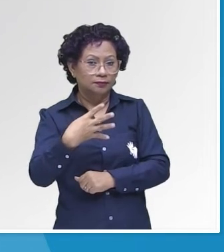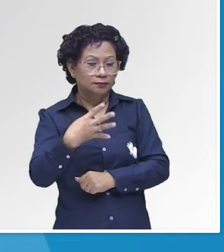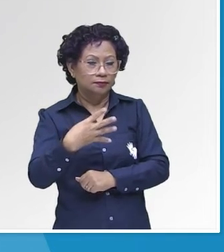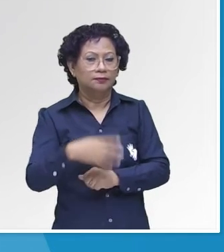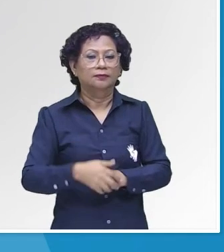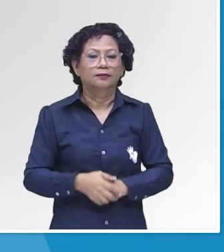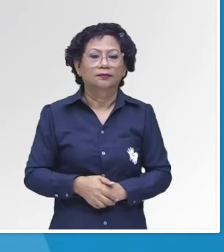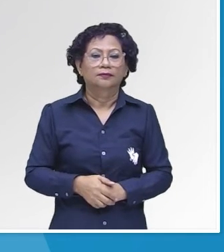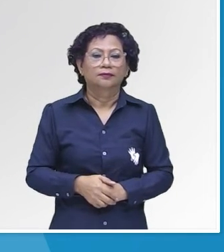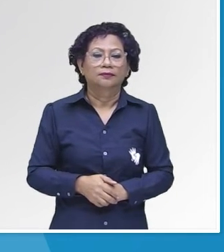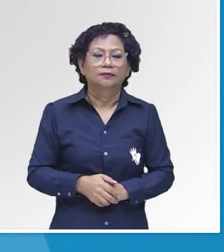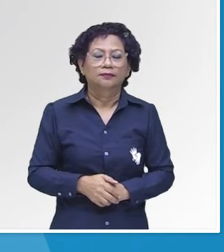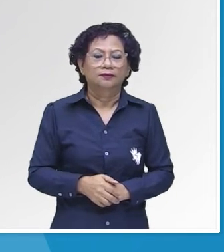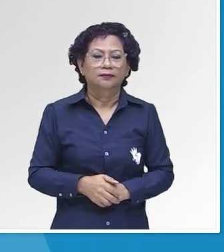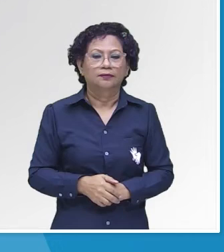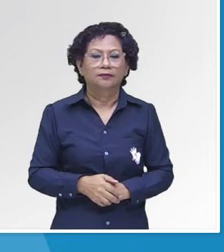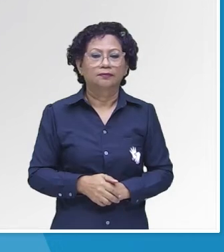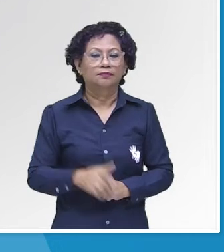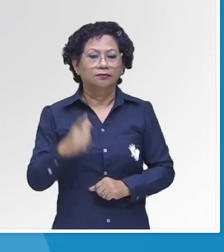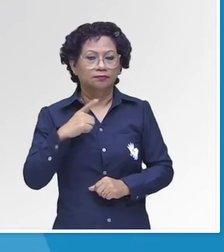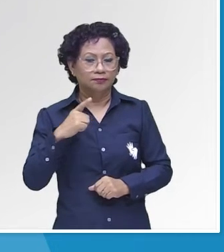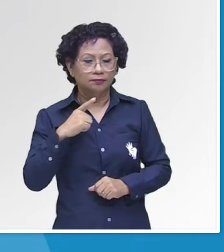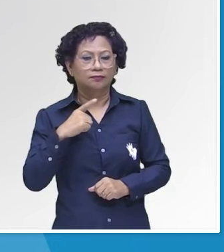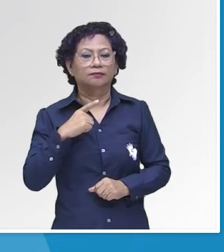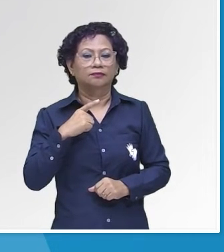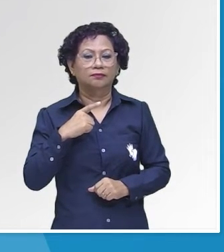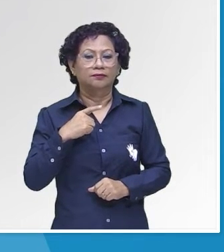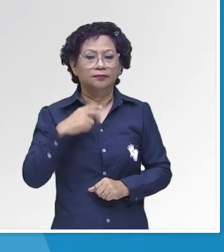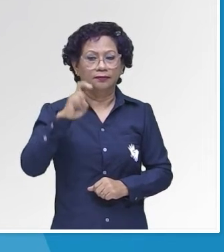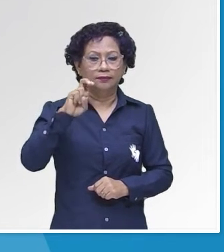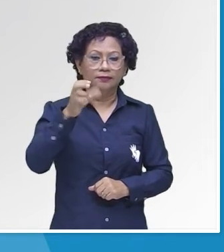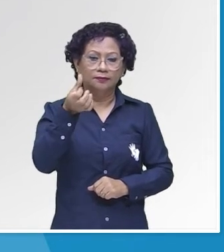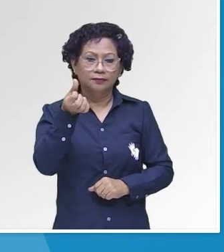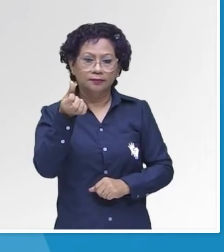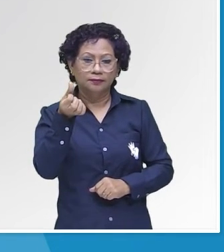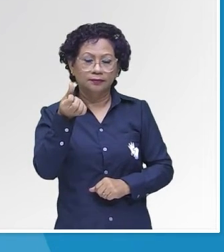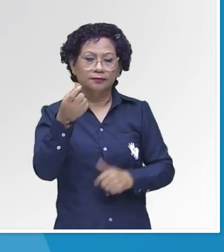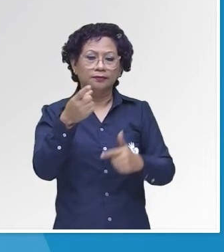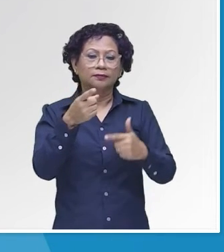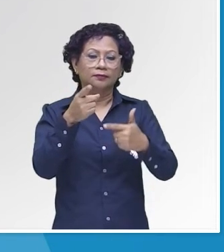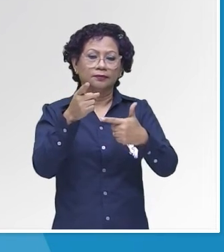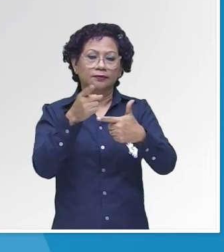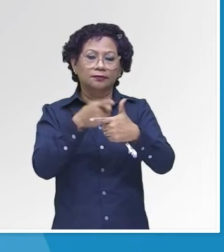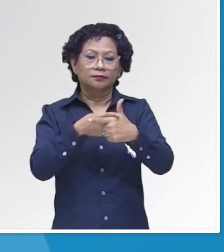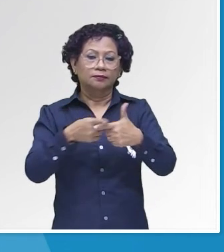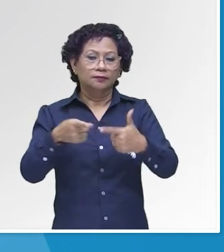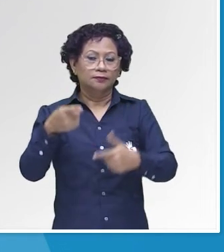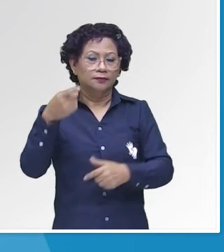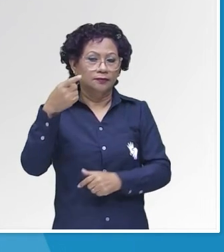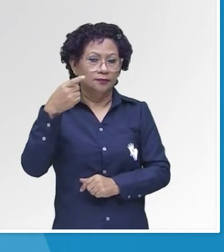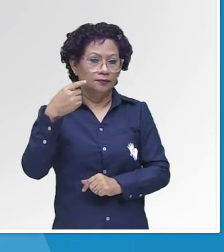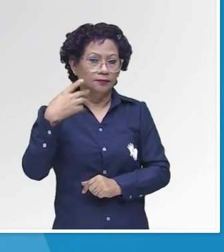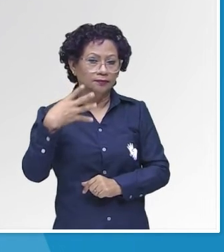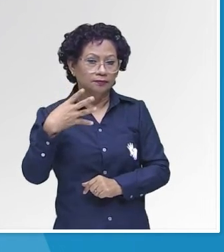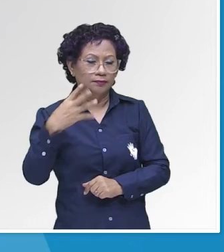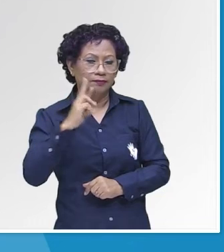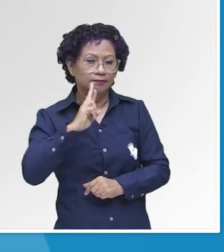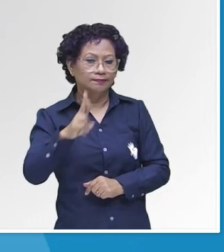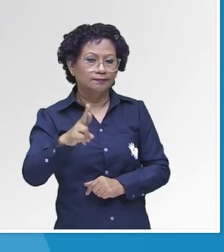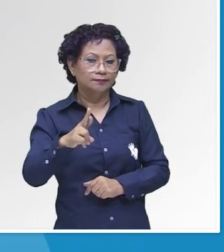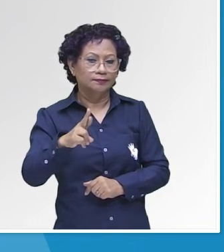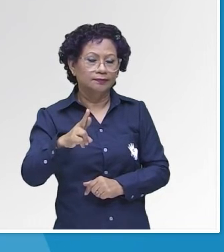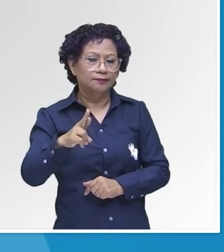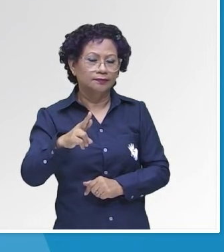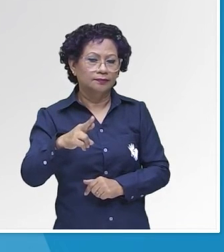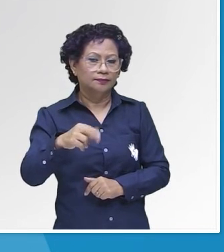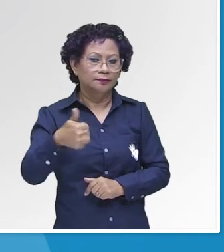anos, esse é o nosso valor da média. Certo? Como nós vamos analisar? Mais uma vez, como a gente mostrou para